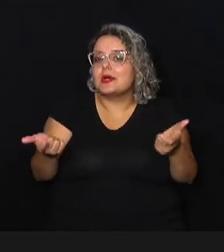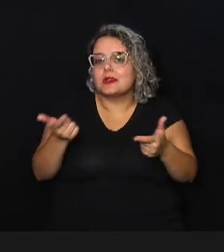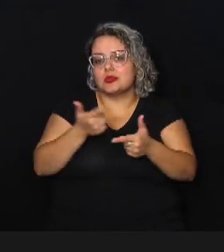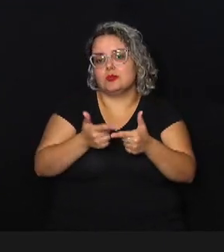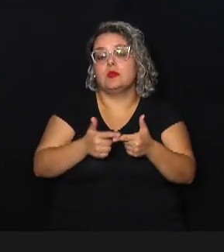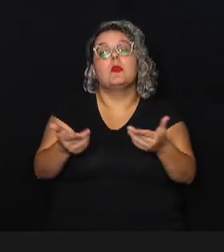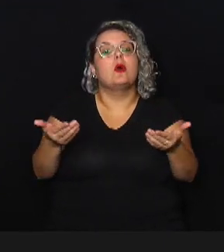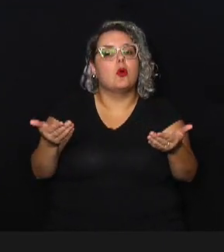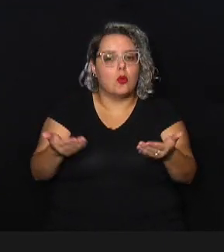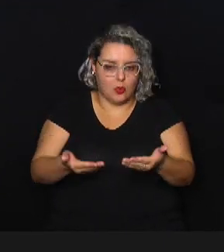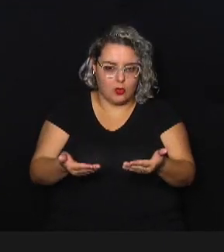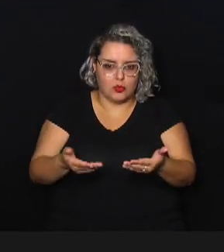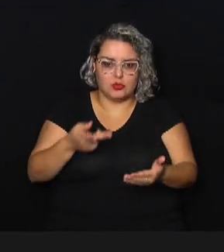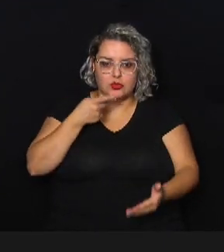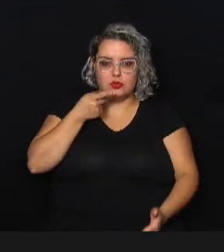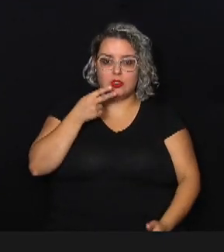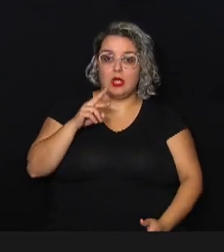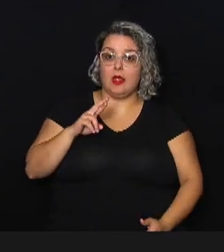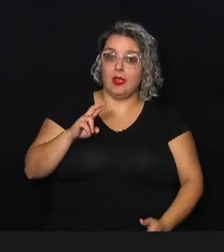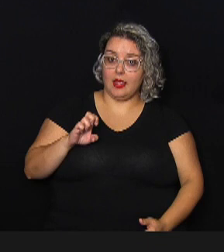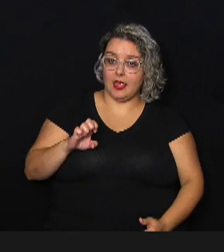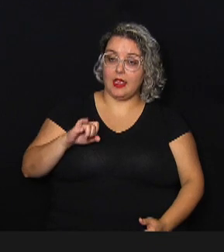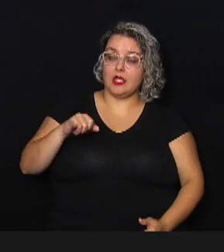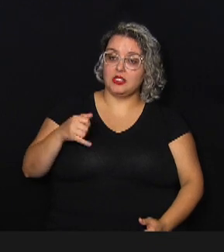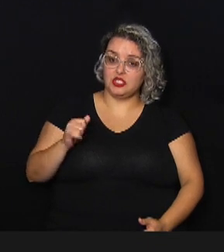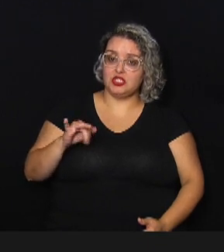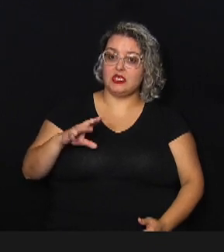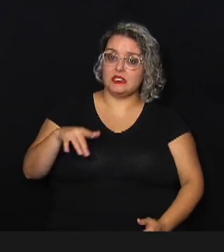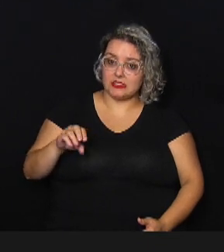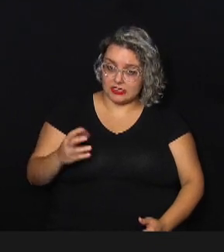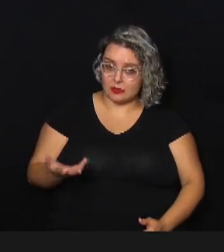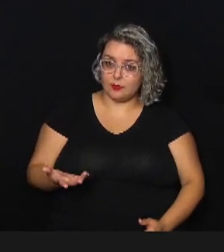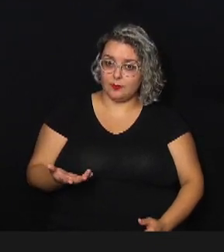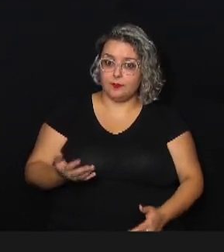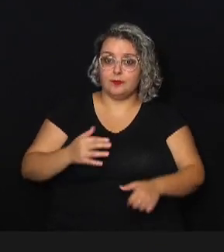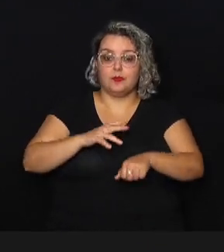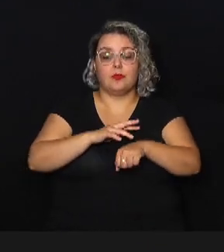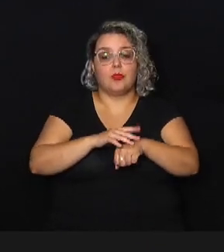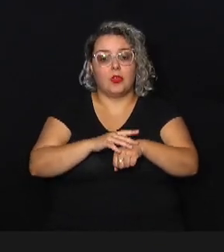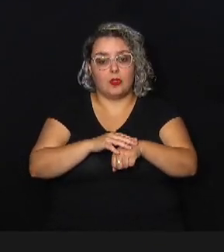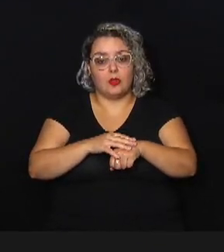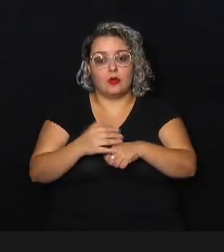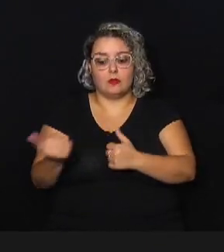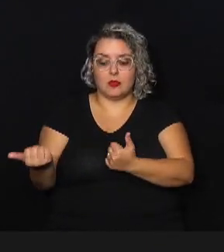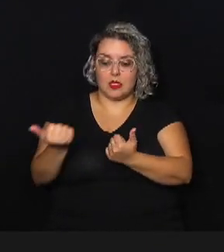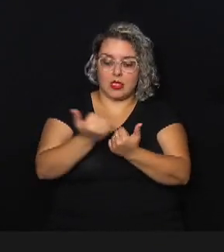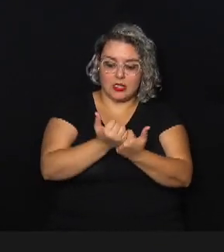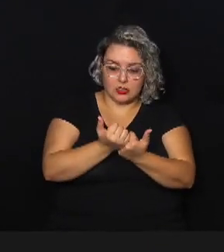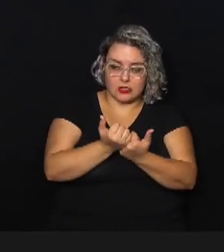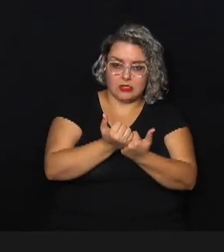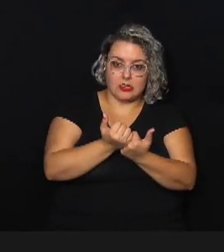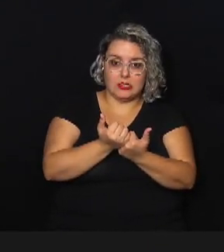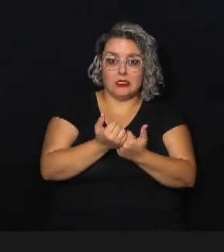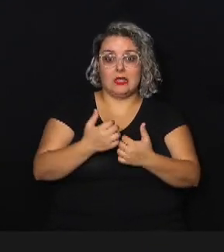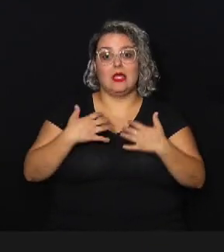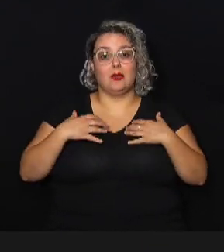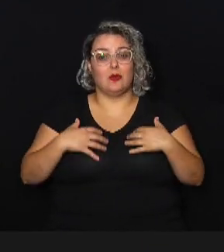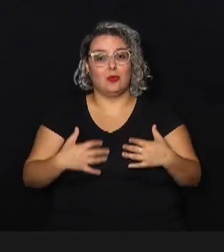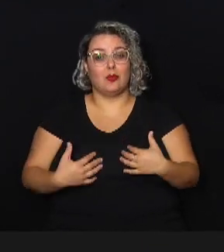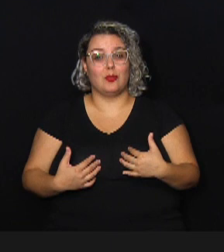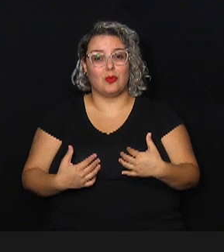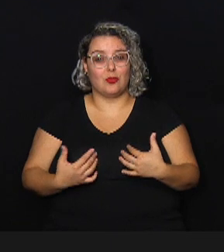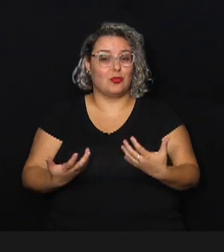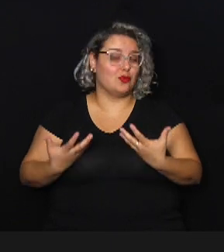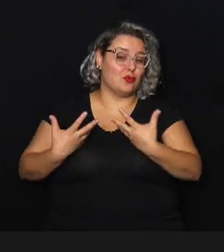é o que a gente chama de rejeição, tá? Que é a doença do enxerto contra o hospedeiro. Por que isso